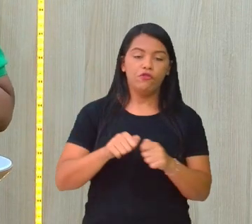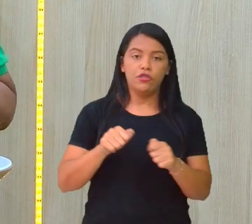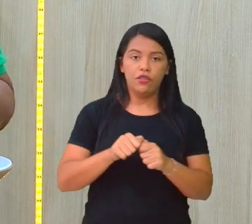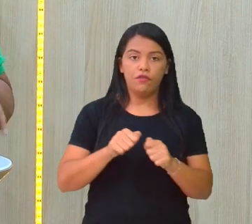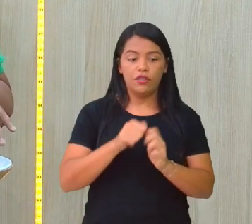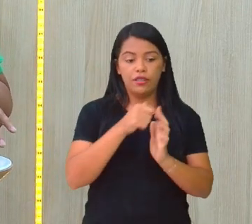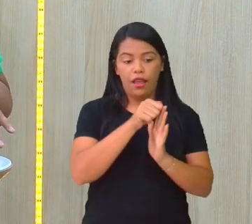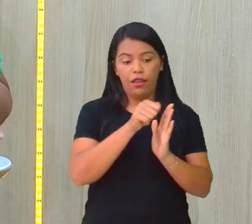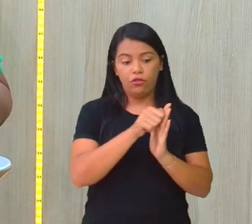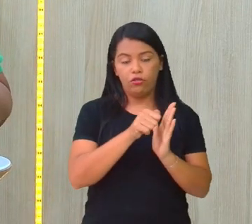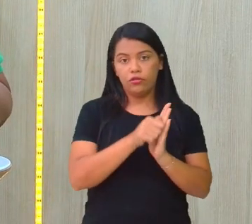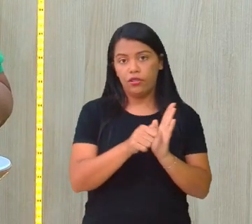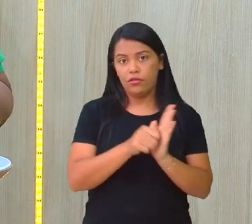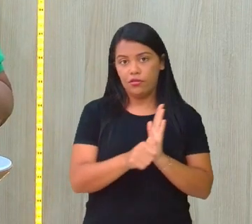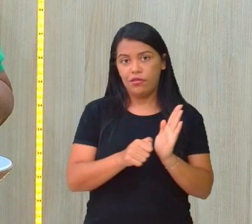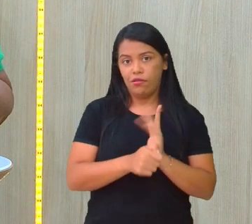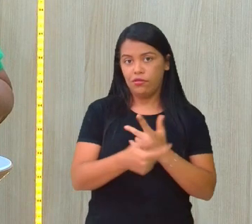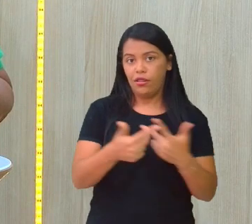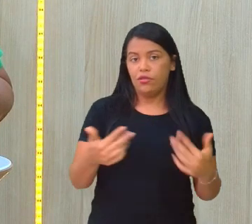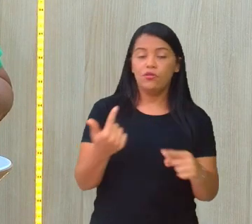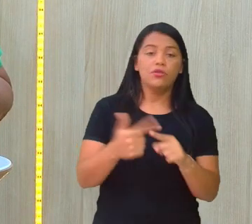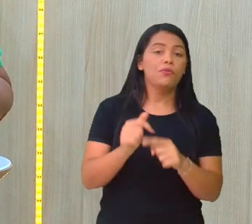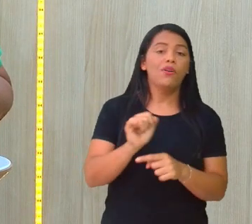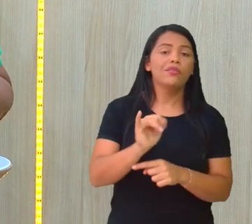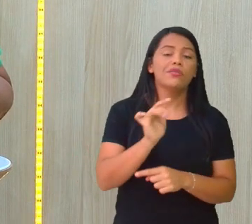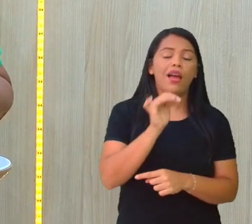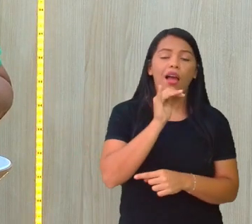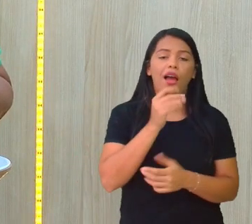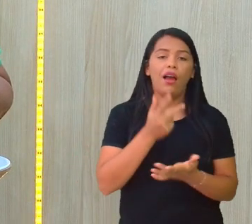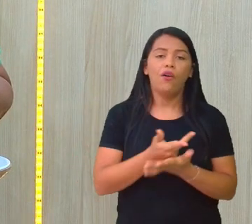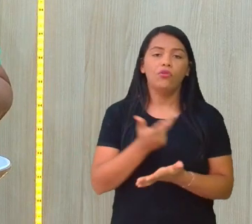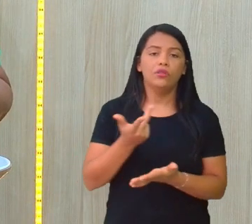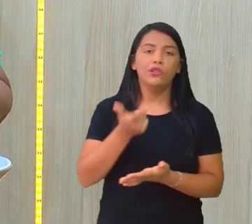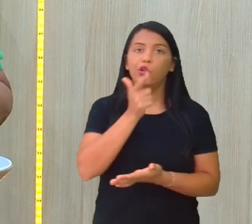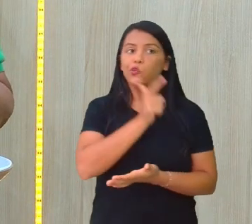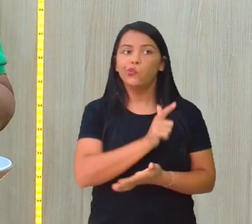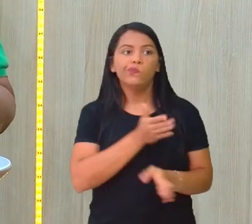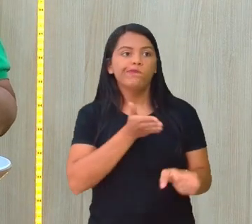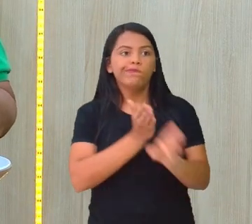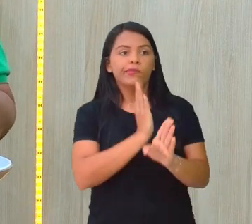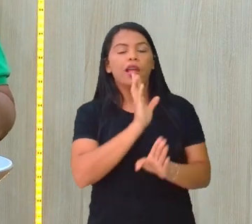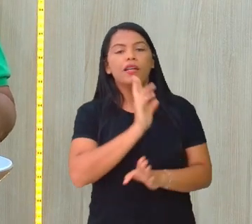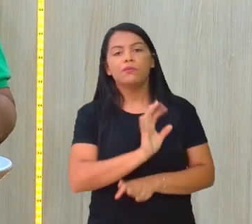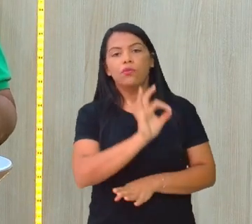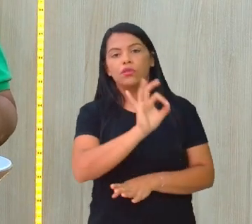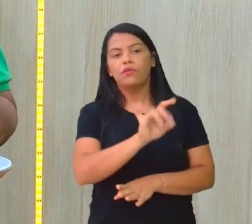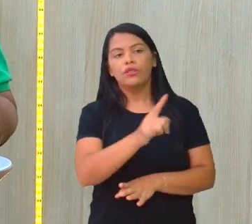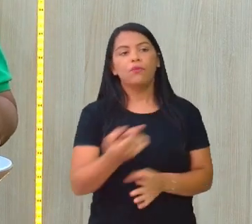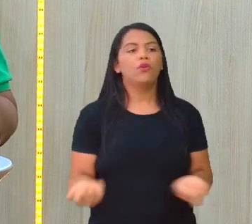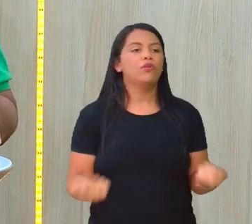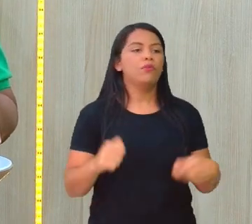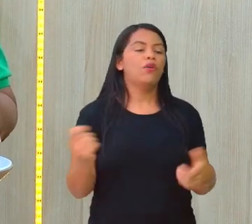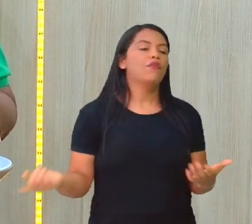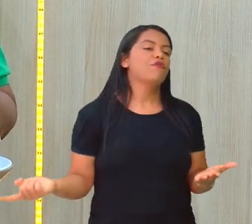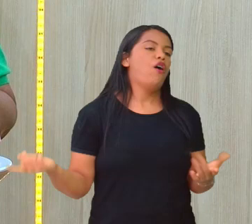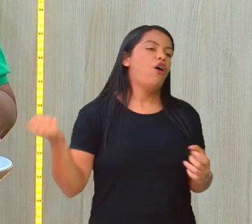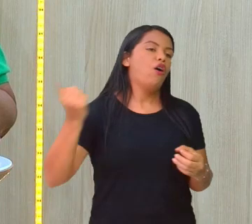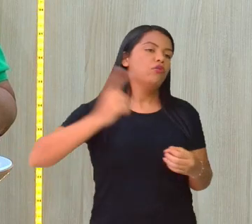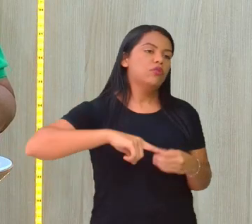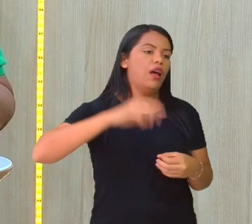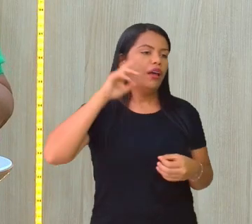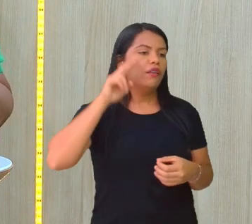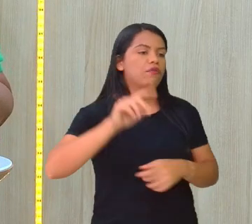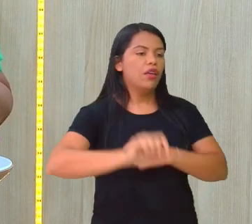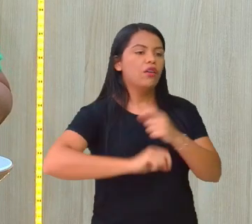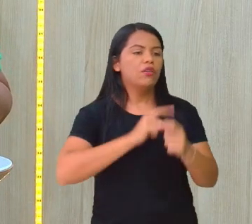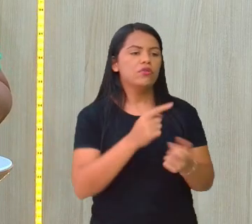fazerem essas anotações, porque se por acaso você não chegar na resposta correta, você vai retomar as anotações e verificar o que